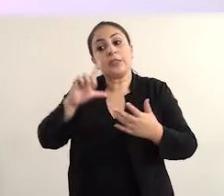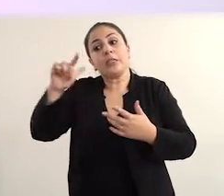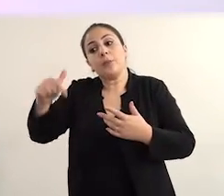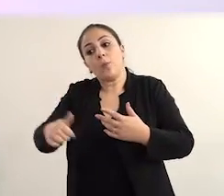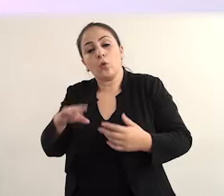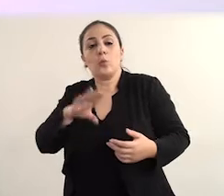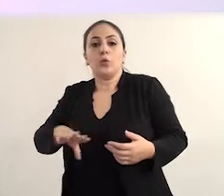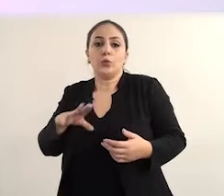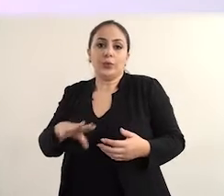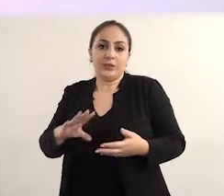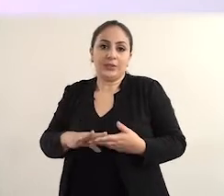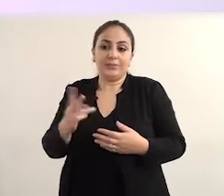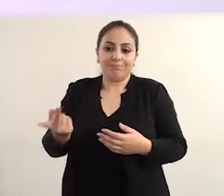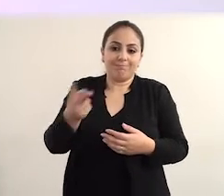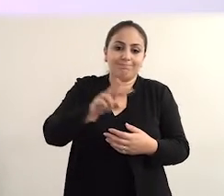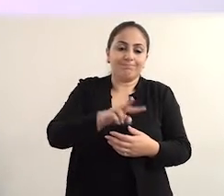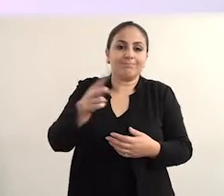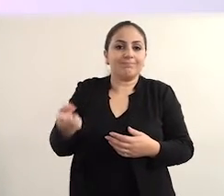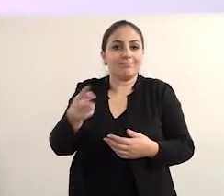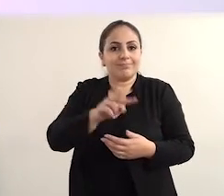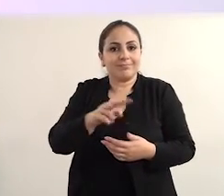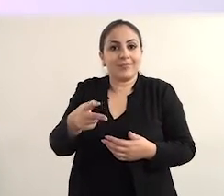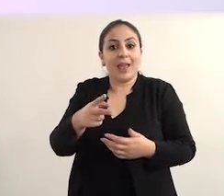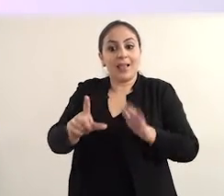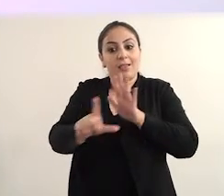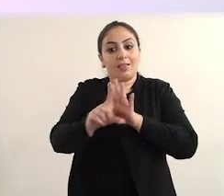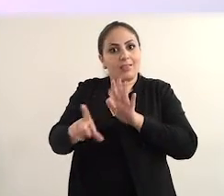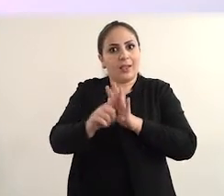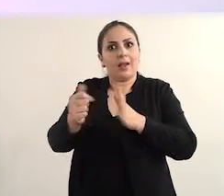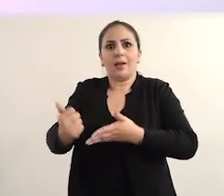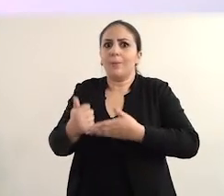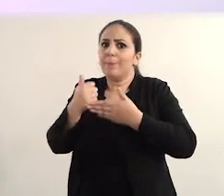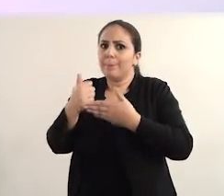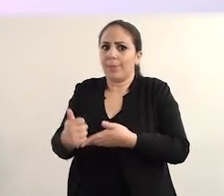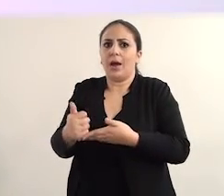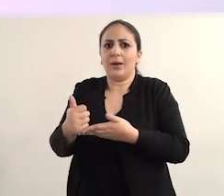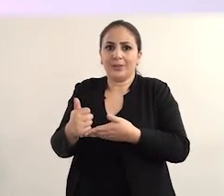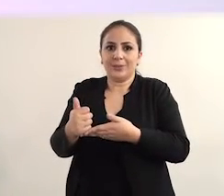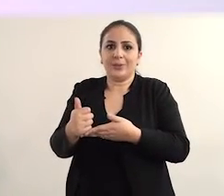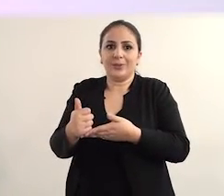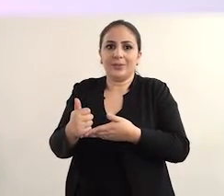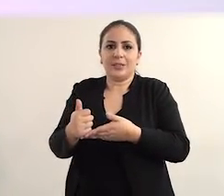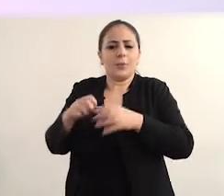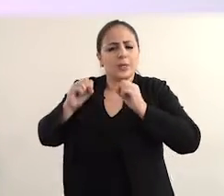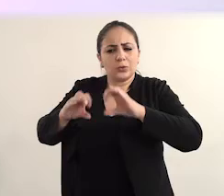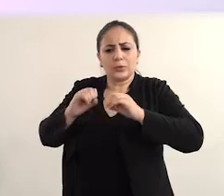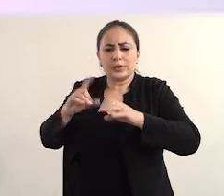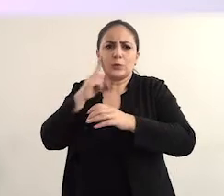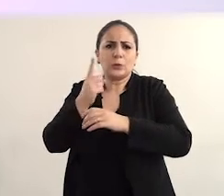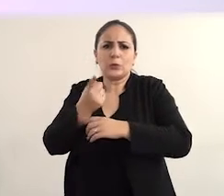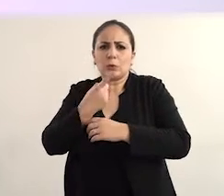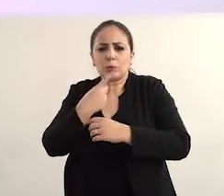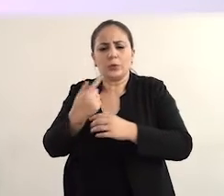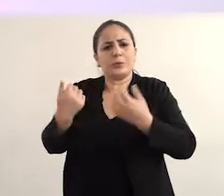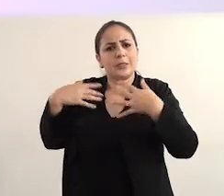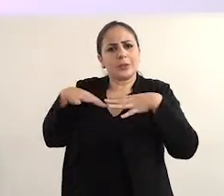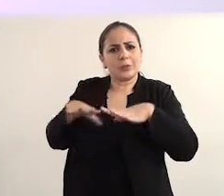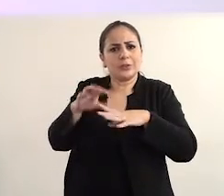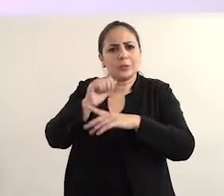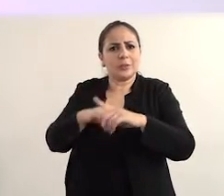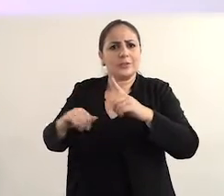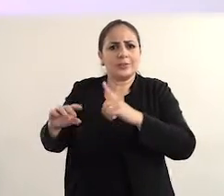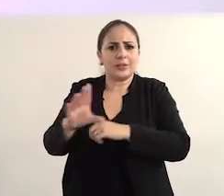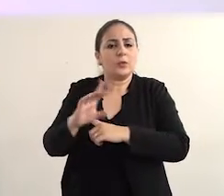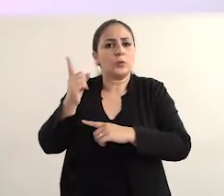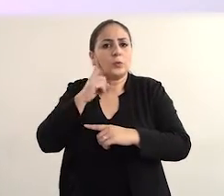língua. Então, essas duas leis, elas amparam toda uma educação de surdos, toda uma inclusão